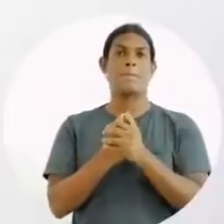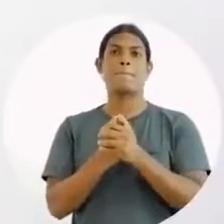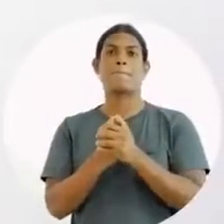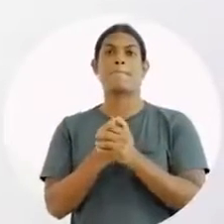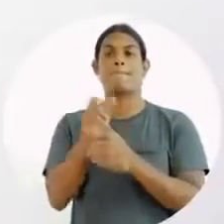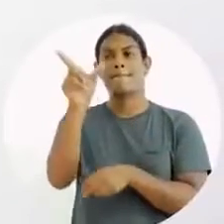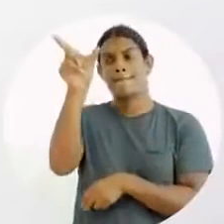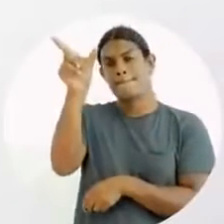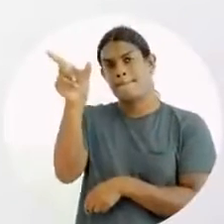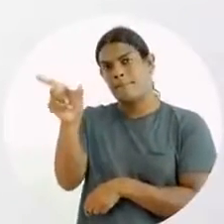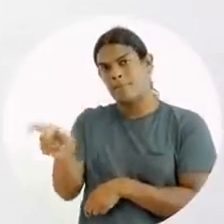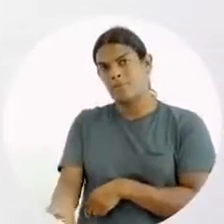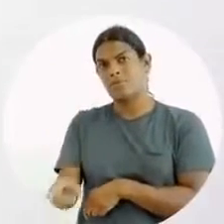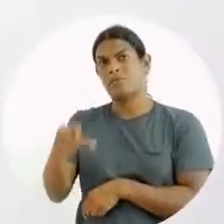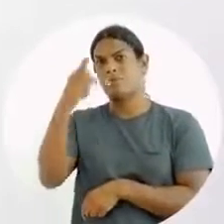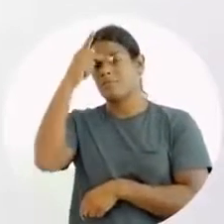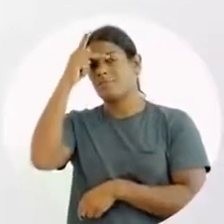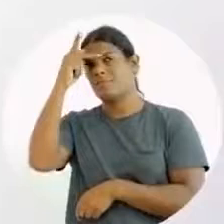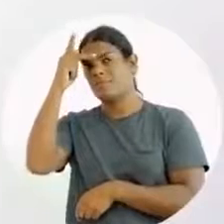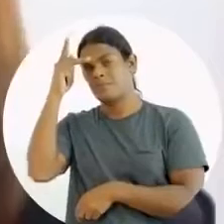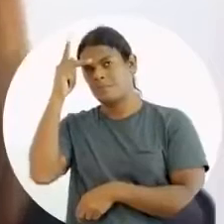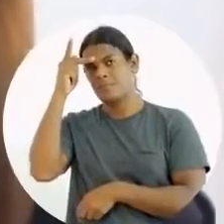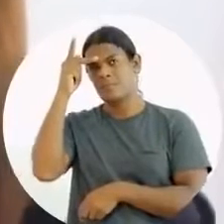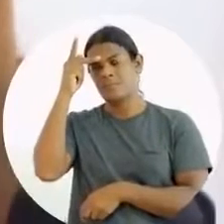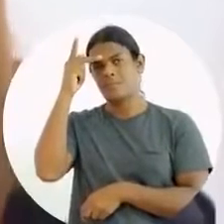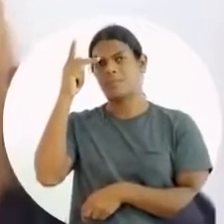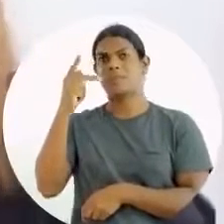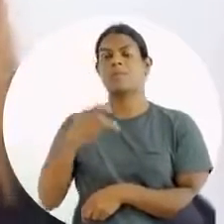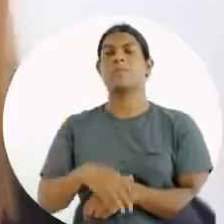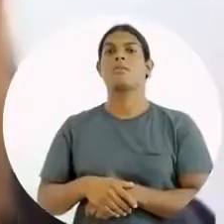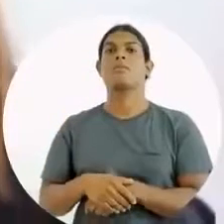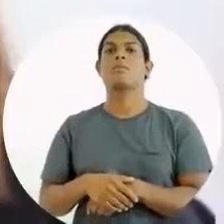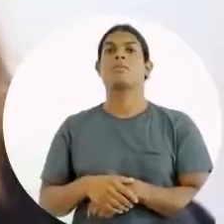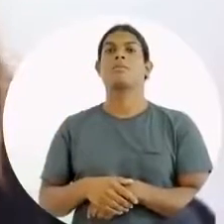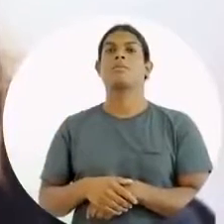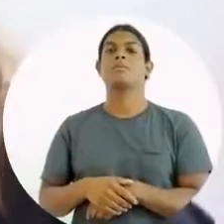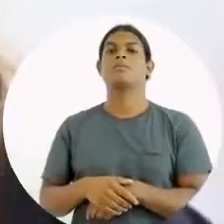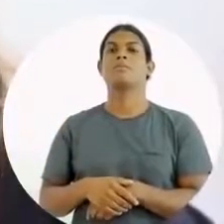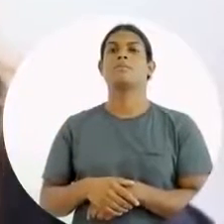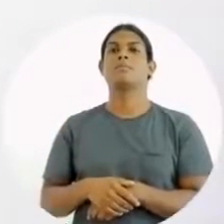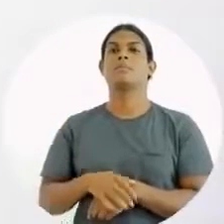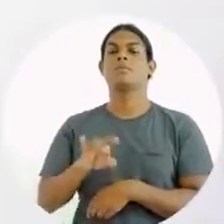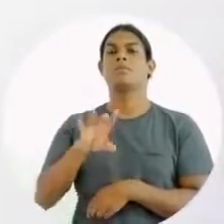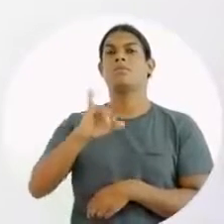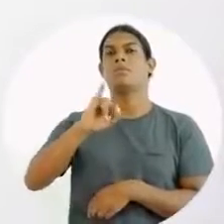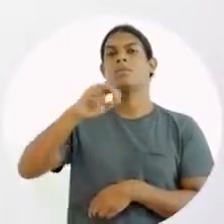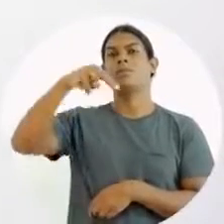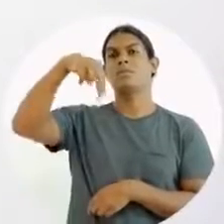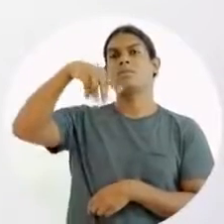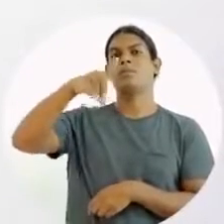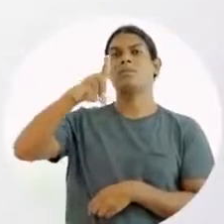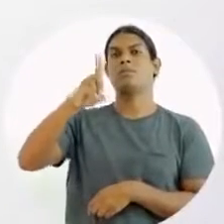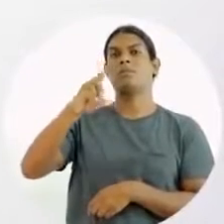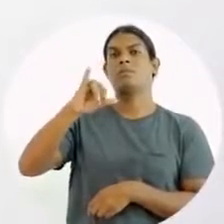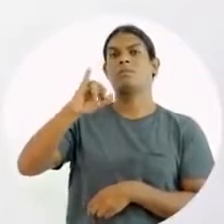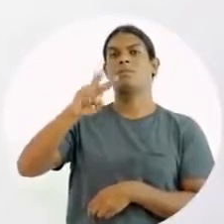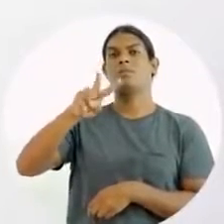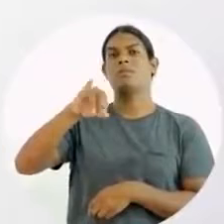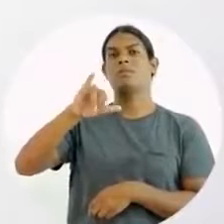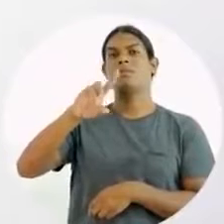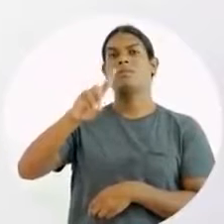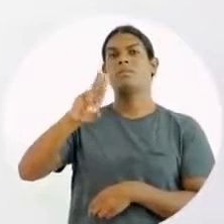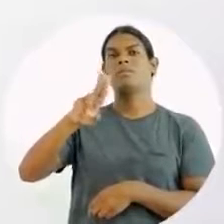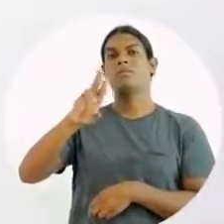posso dizer que pessoas como pessoas são pessoas individuais. Pessoas como